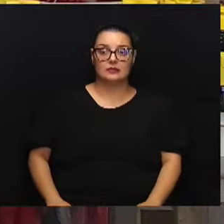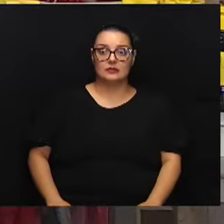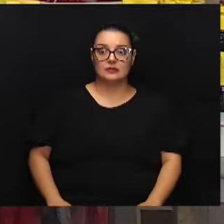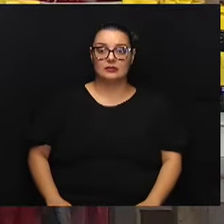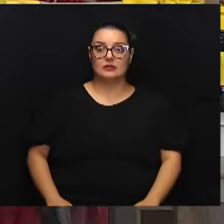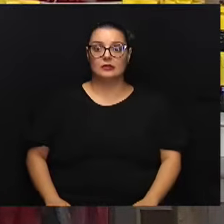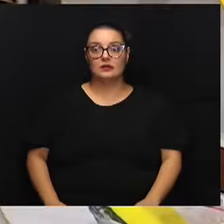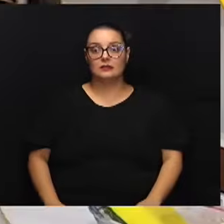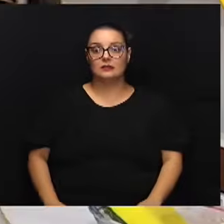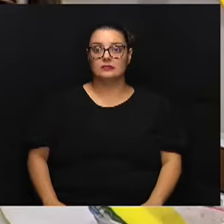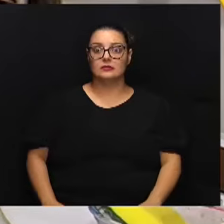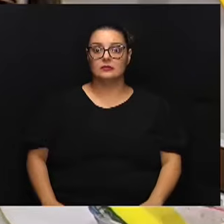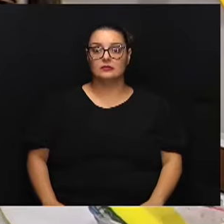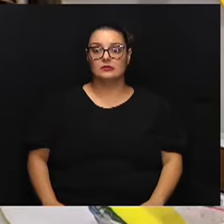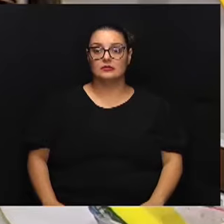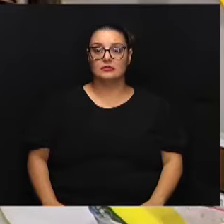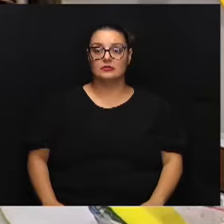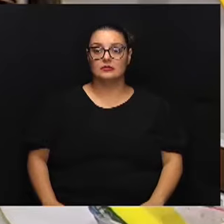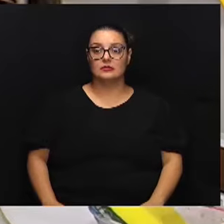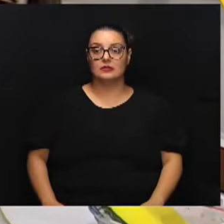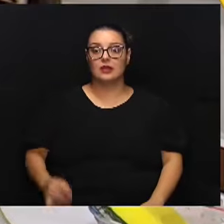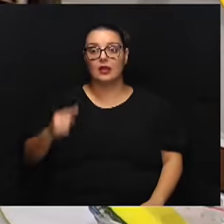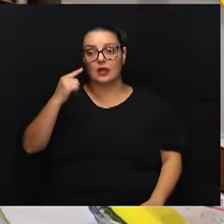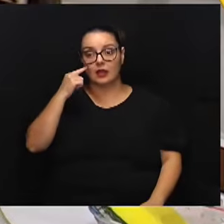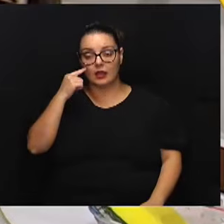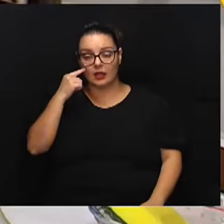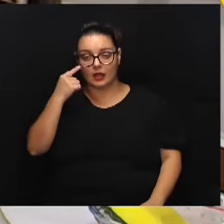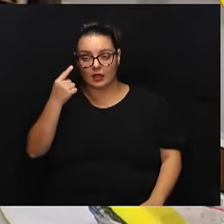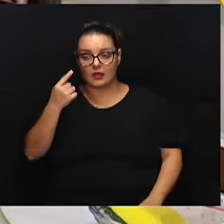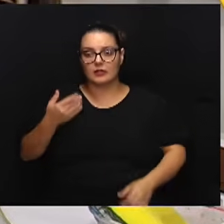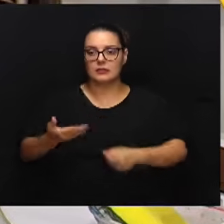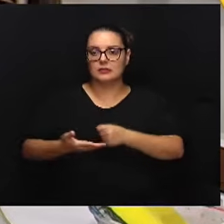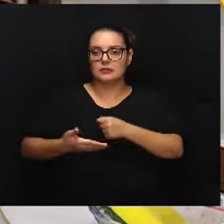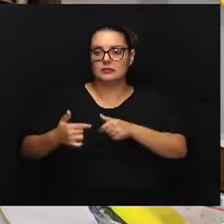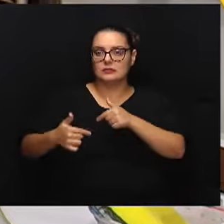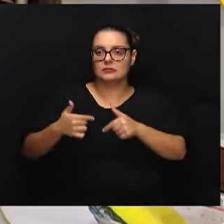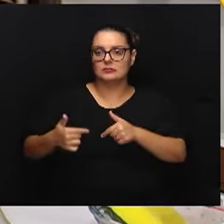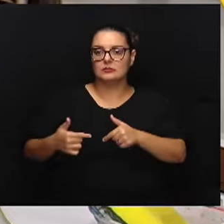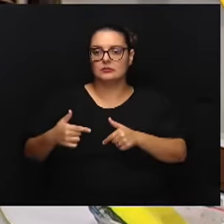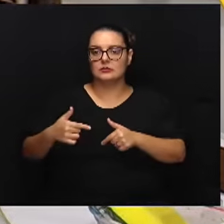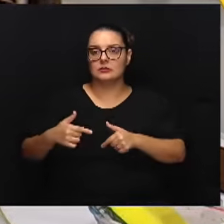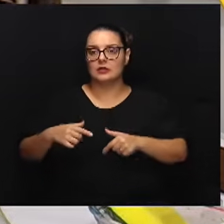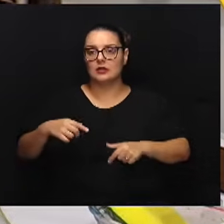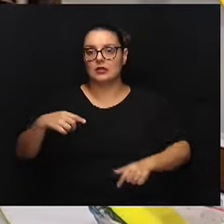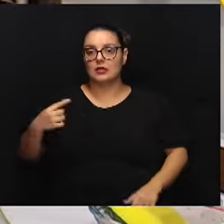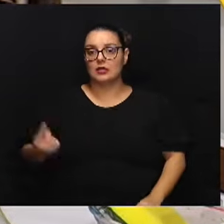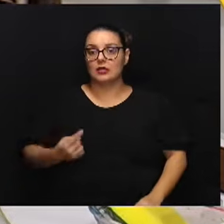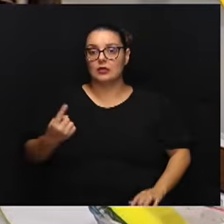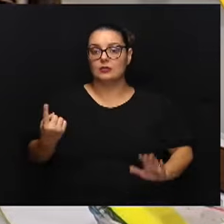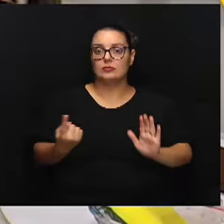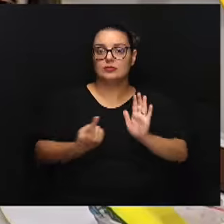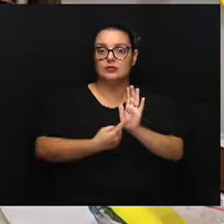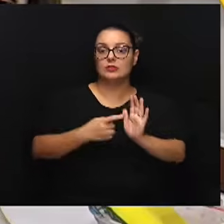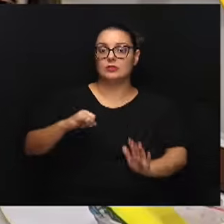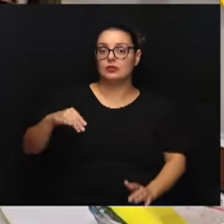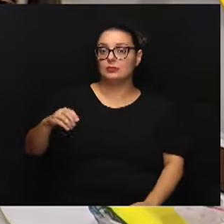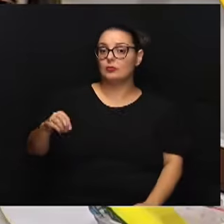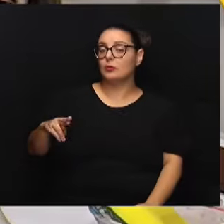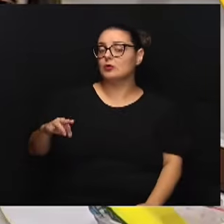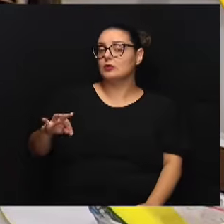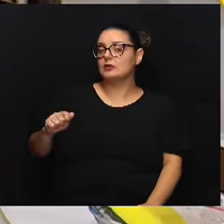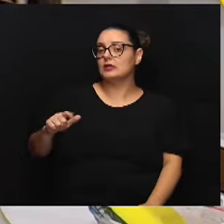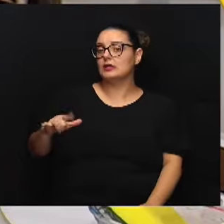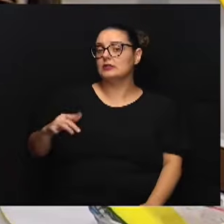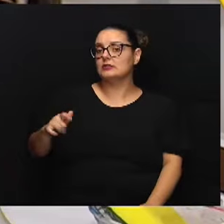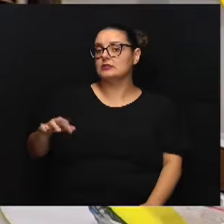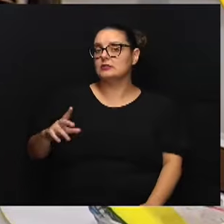A essência desse trabalho é você poder eternizar eternizar, imortalizar não